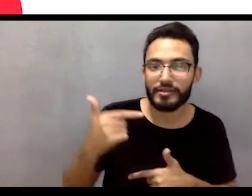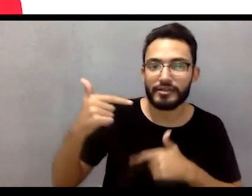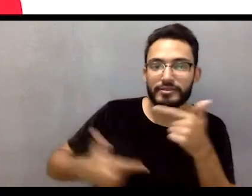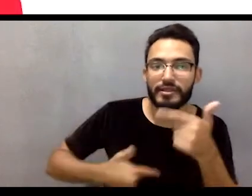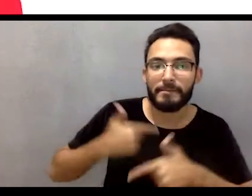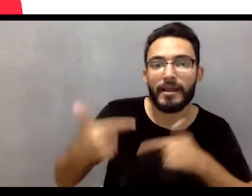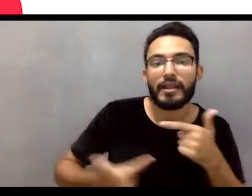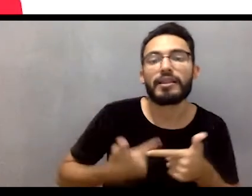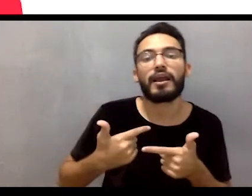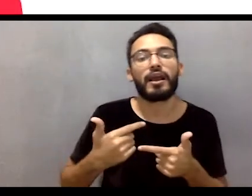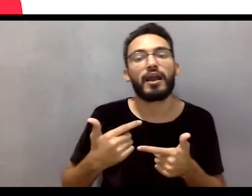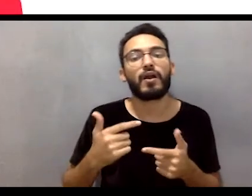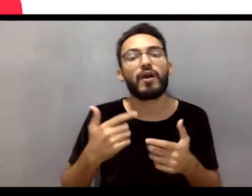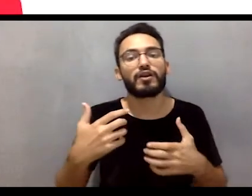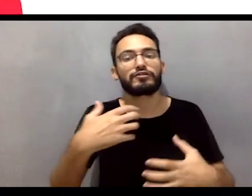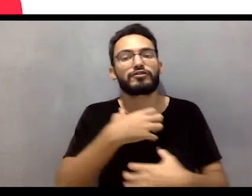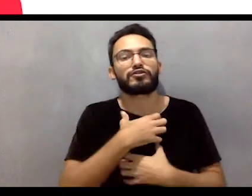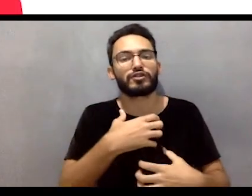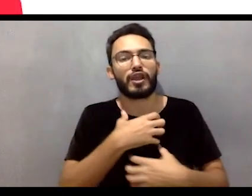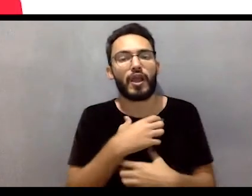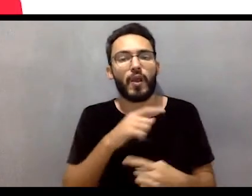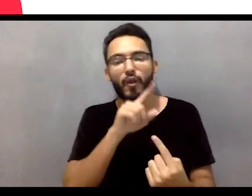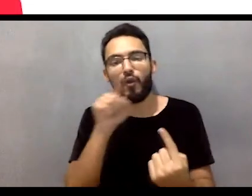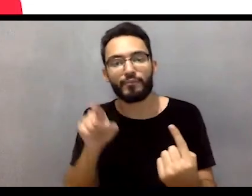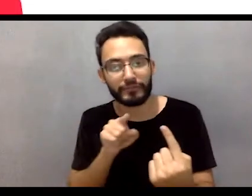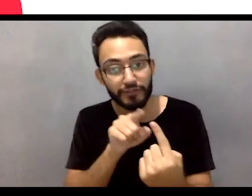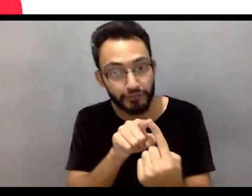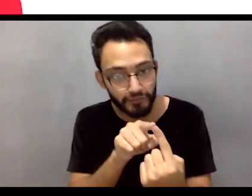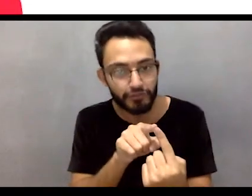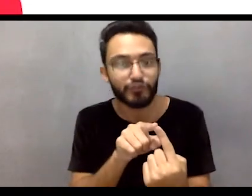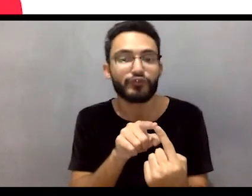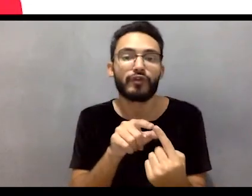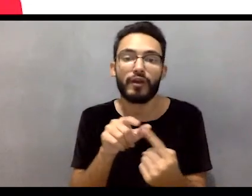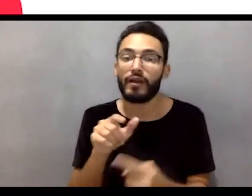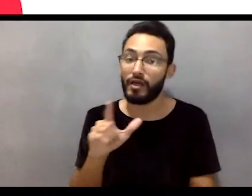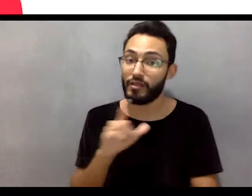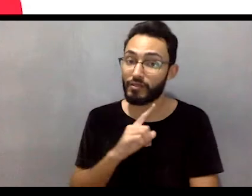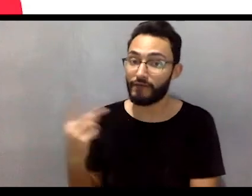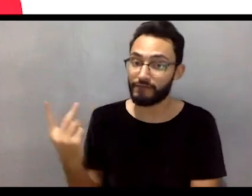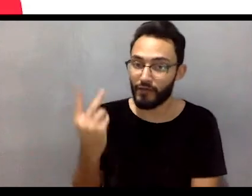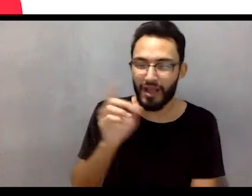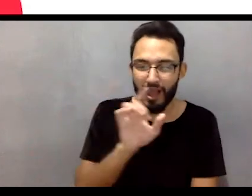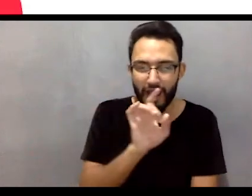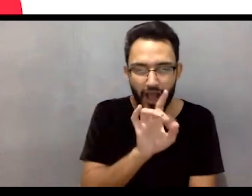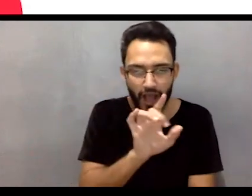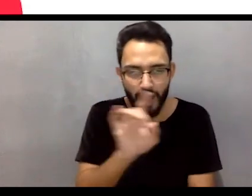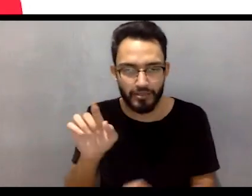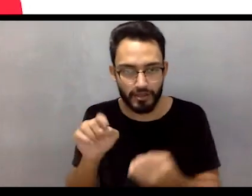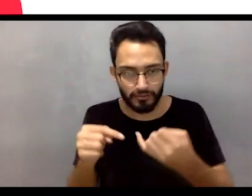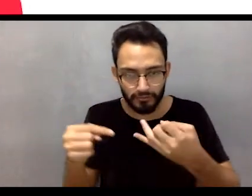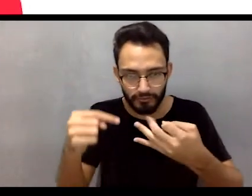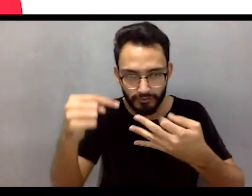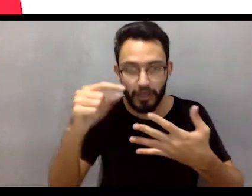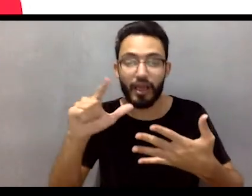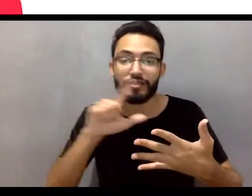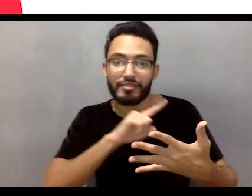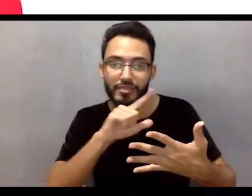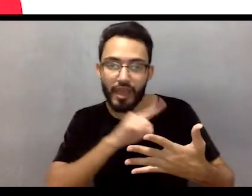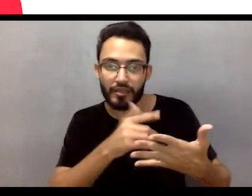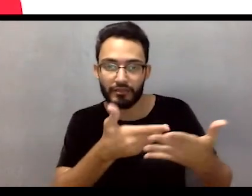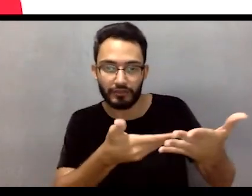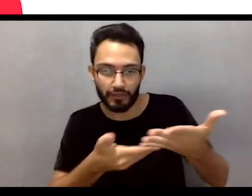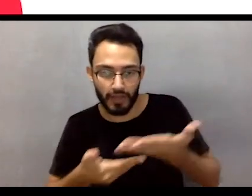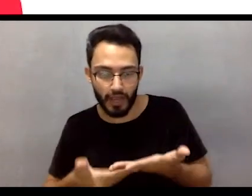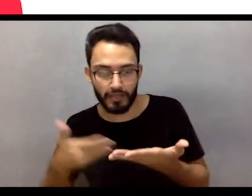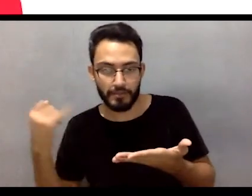trabalhar de forma objetiva no valor que cada item deste traz, no que